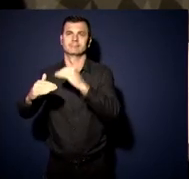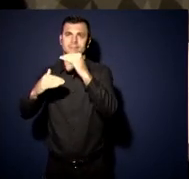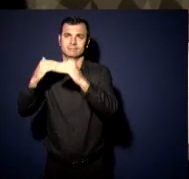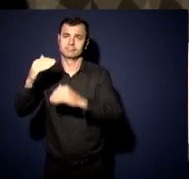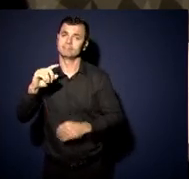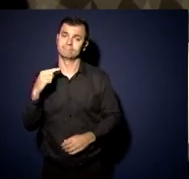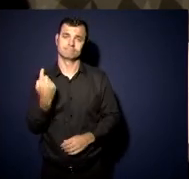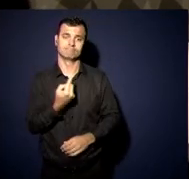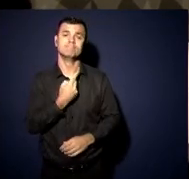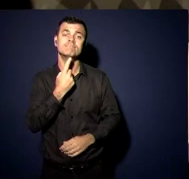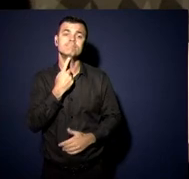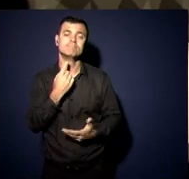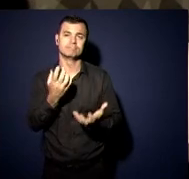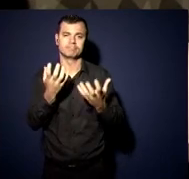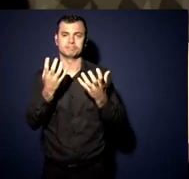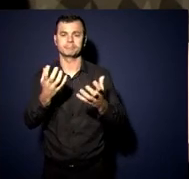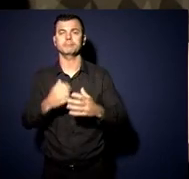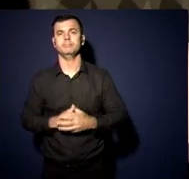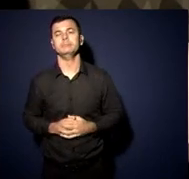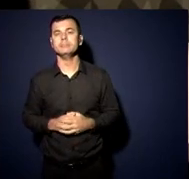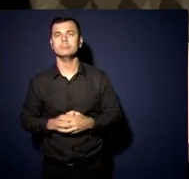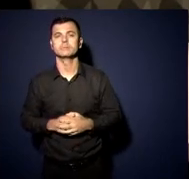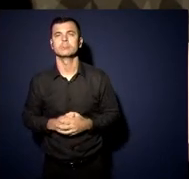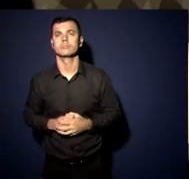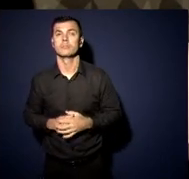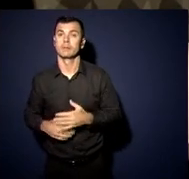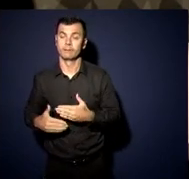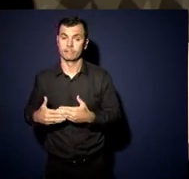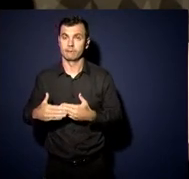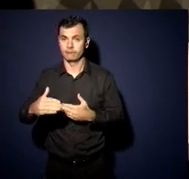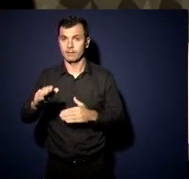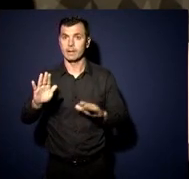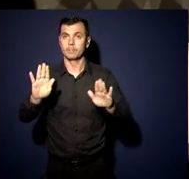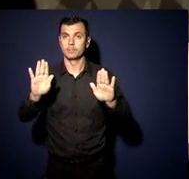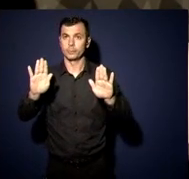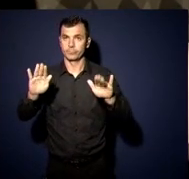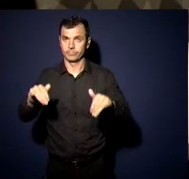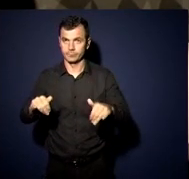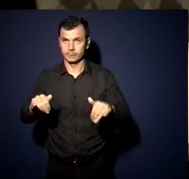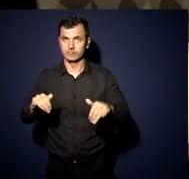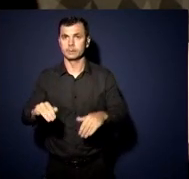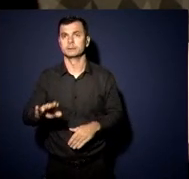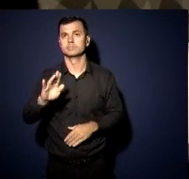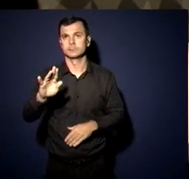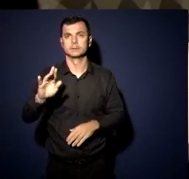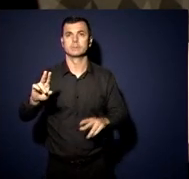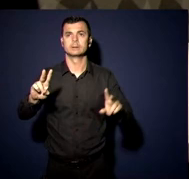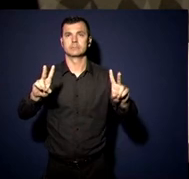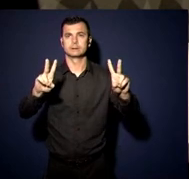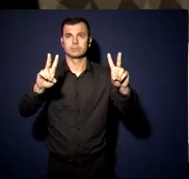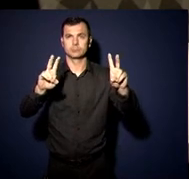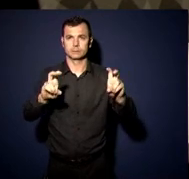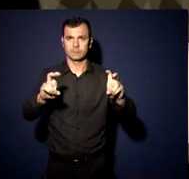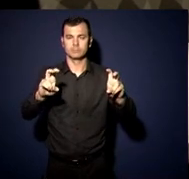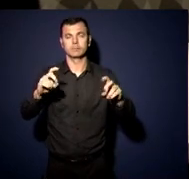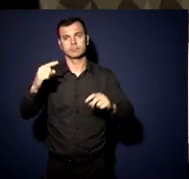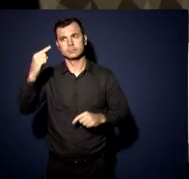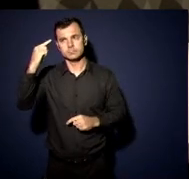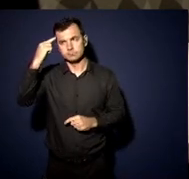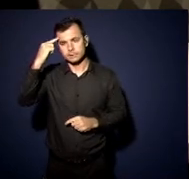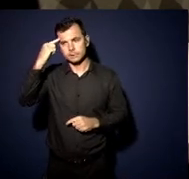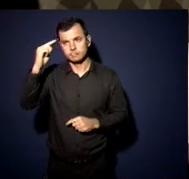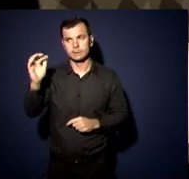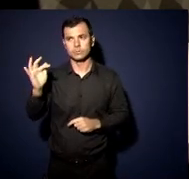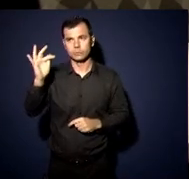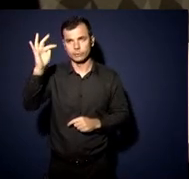busca a gente tá caminhando para o final João Pedro mas tem um tema que a gente falou bastante de futuro das perspectivas